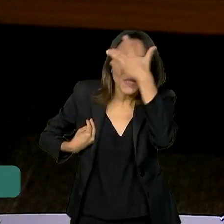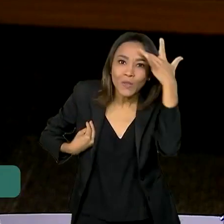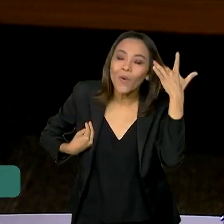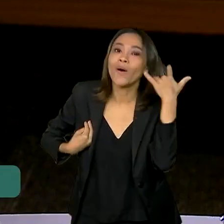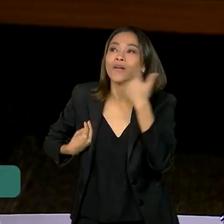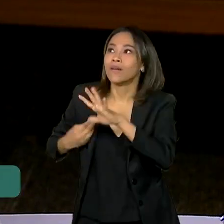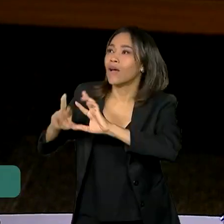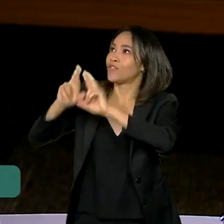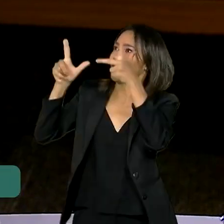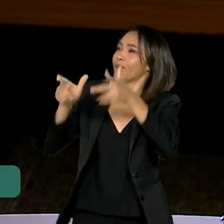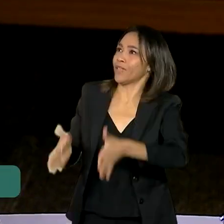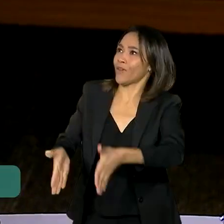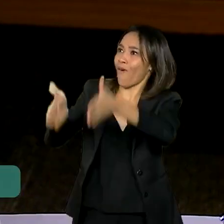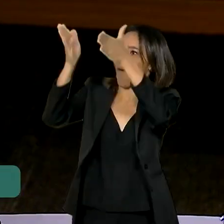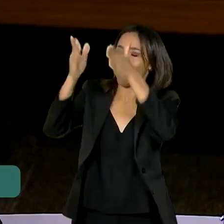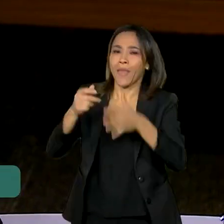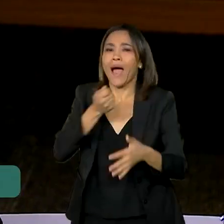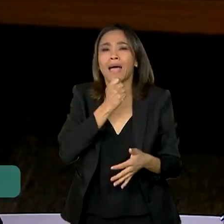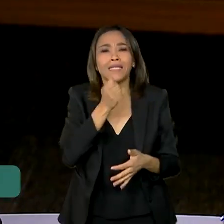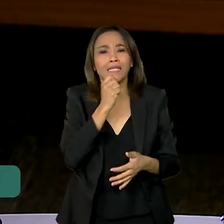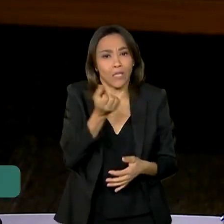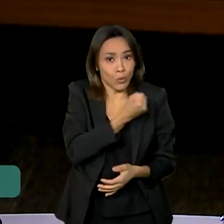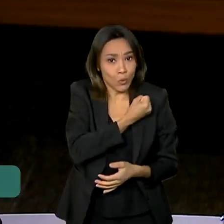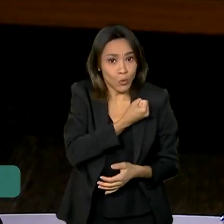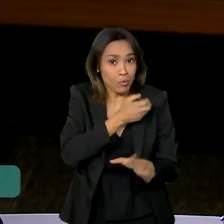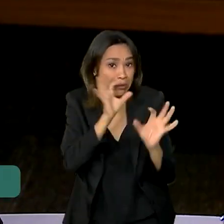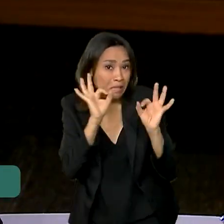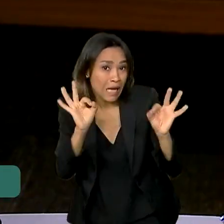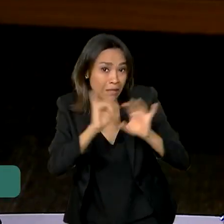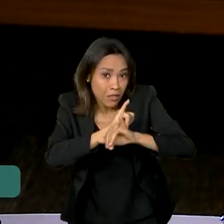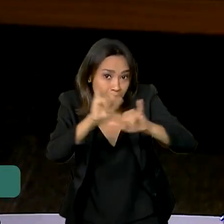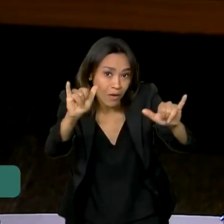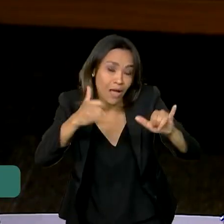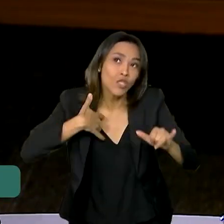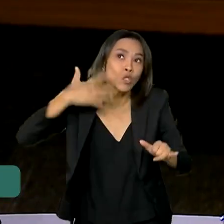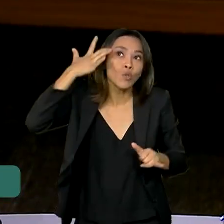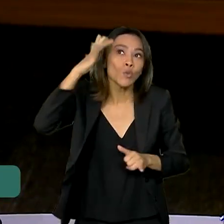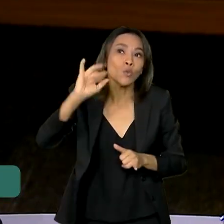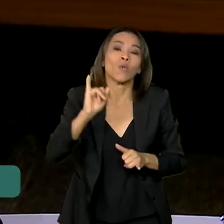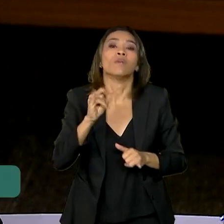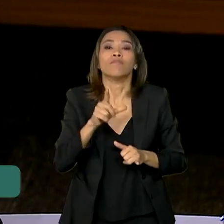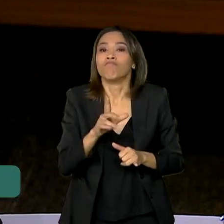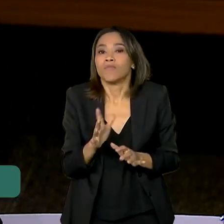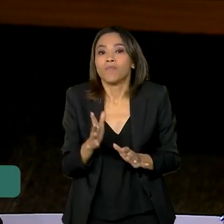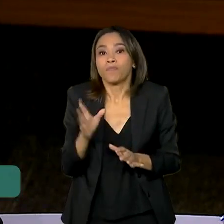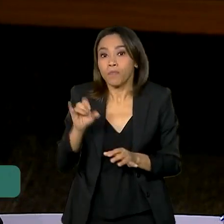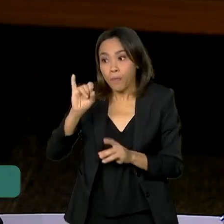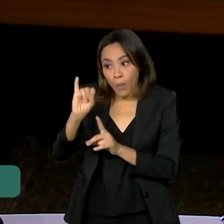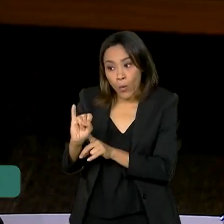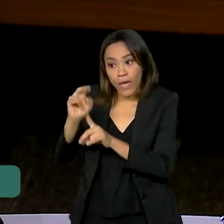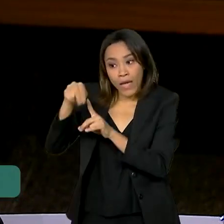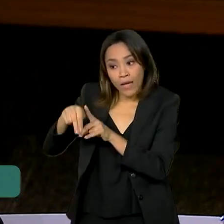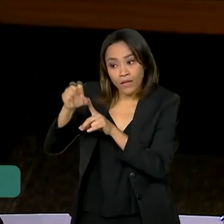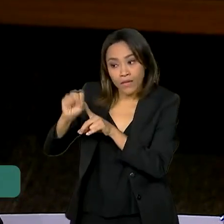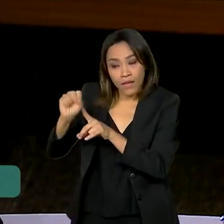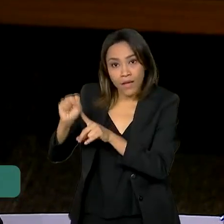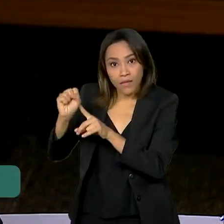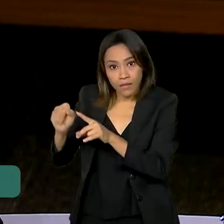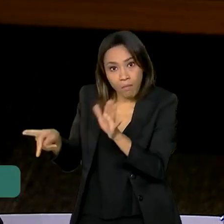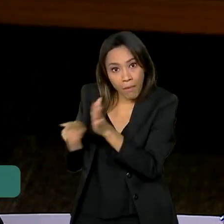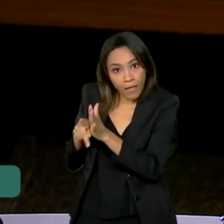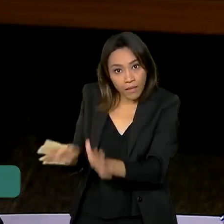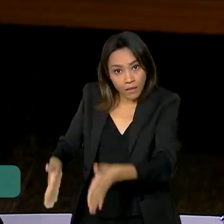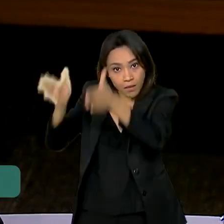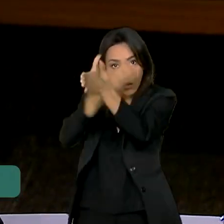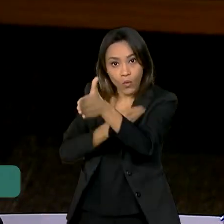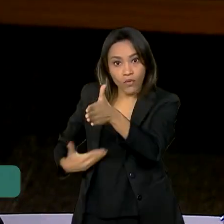Jorge, não temos um número fechado ainda, mas a gente tem números de imóveis, né? No INSS são mais de 3 mil que a gente está analisando, sendo que dos